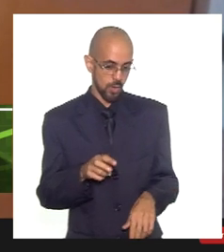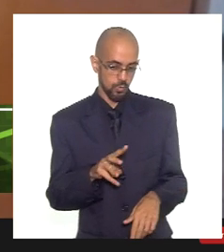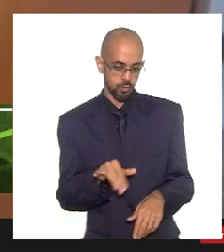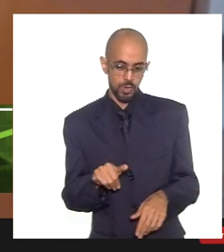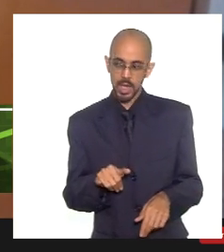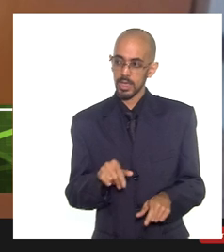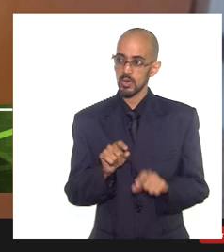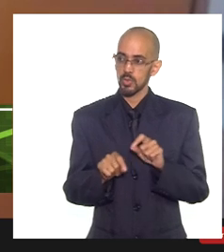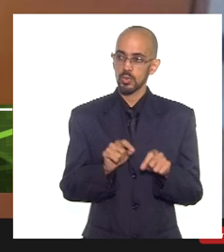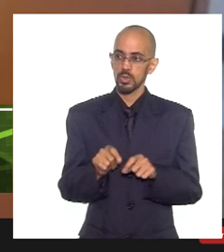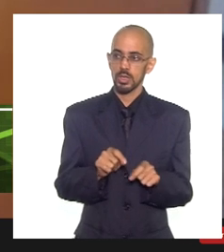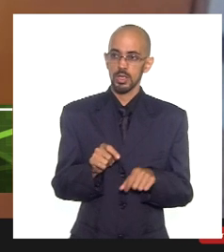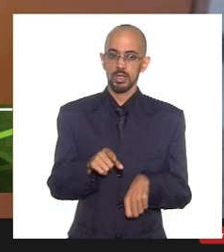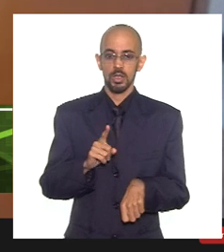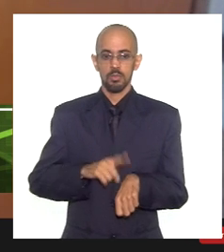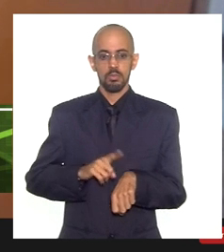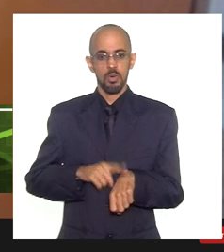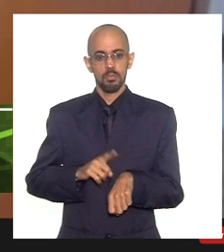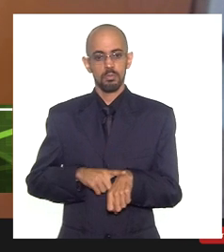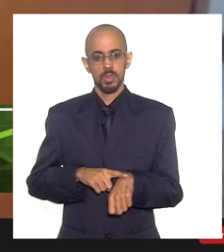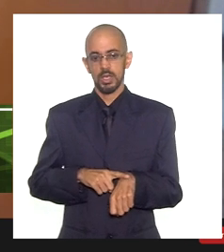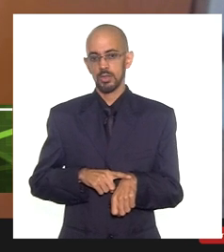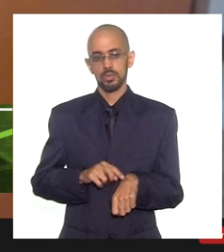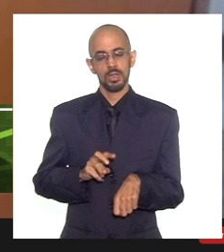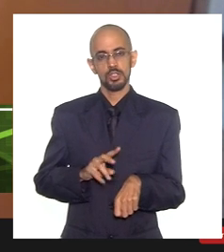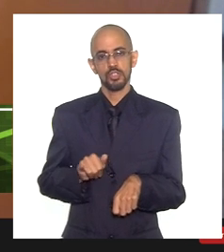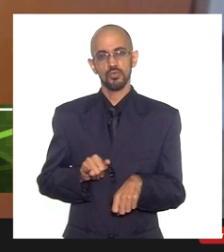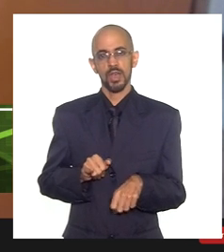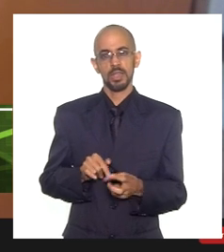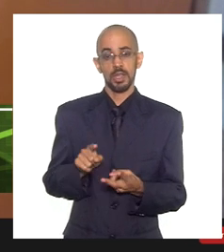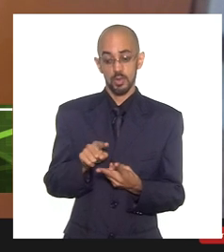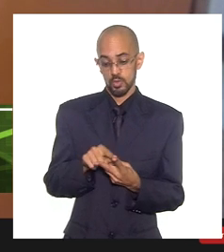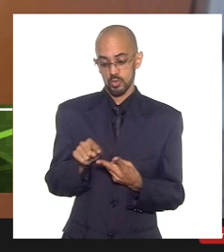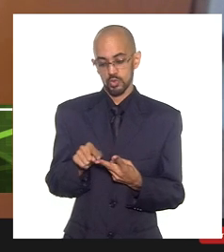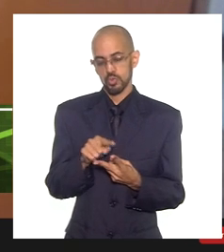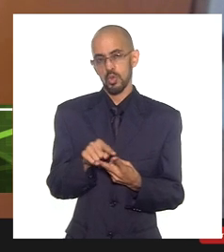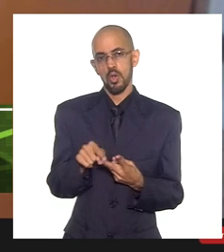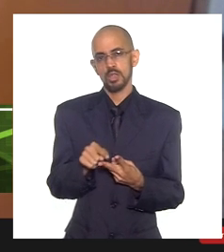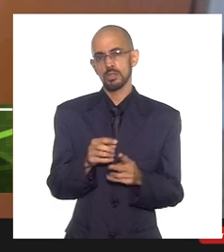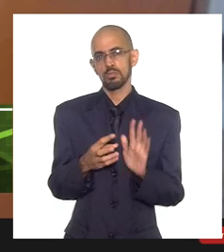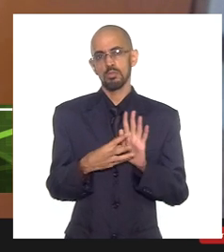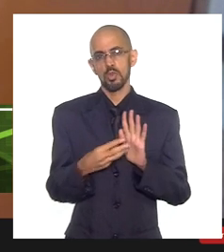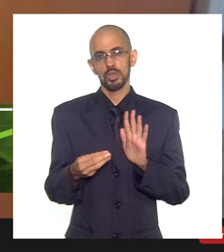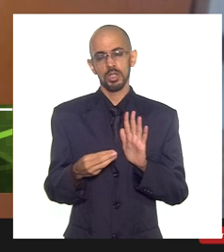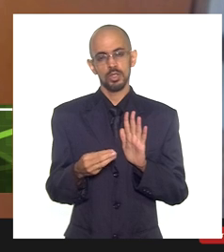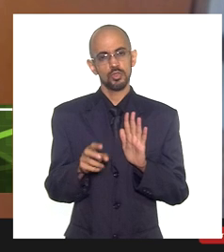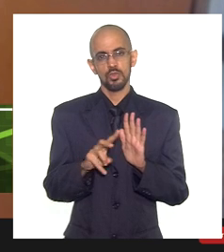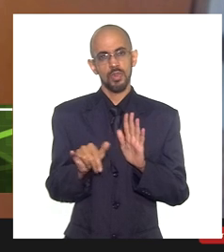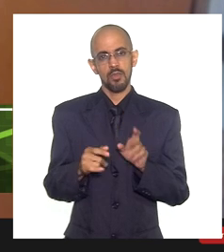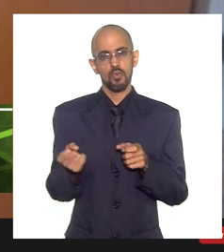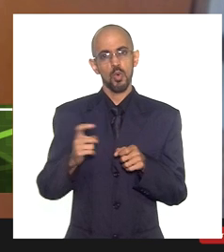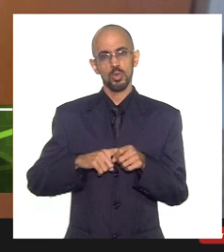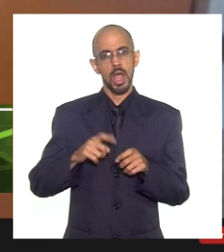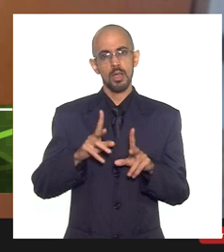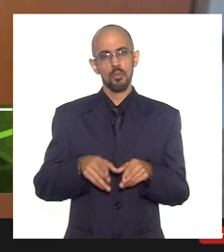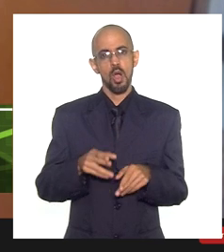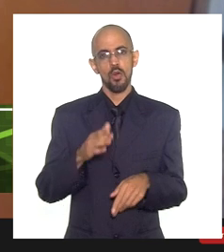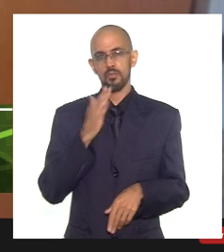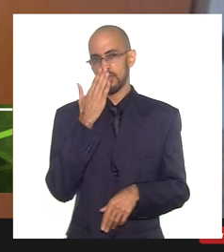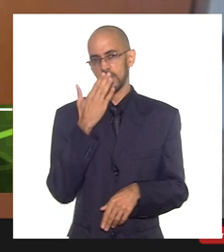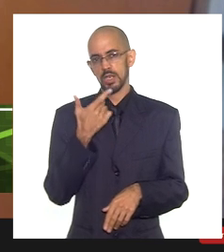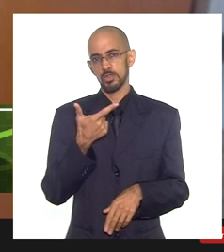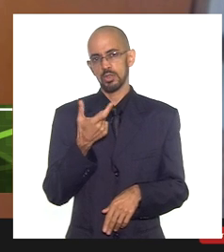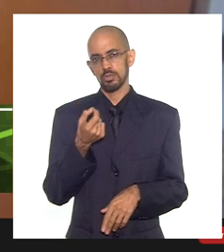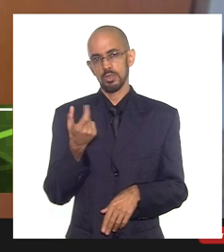as coisas serão híbridas não voltaremos automaticamente a fevereiro de 2020 então